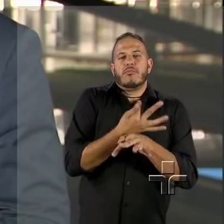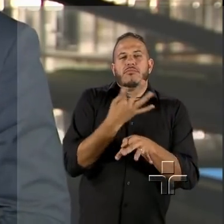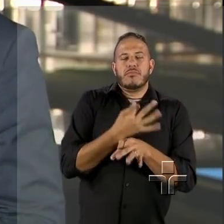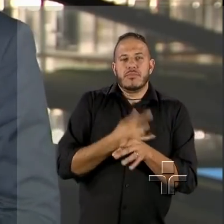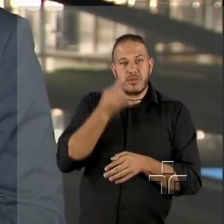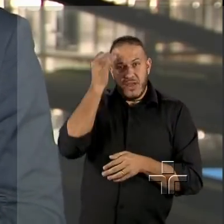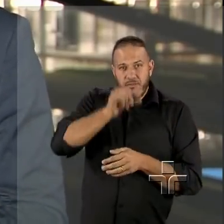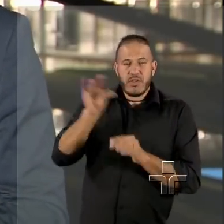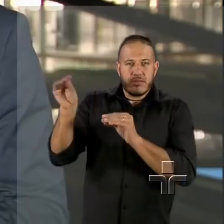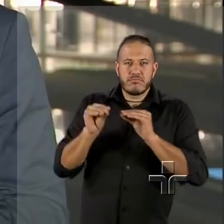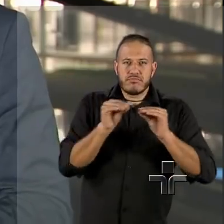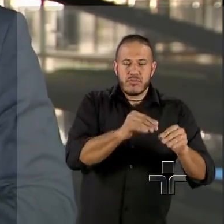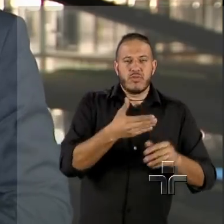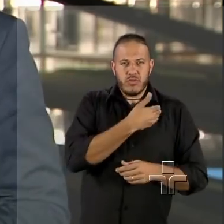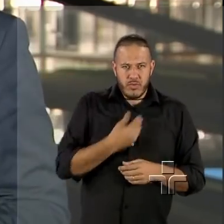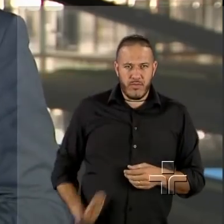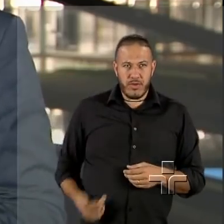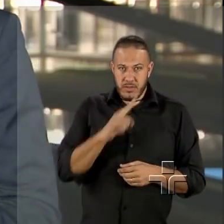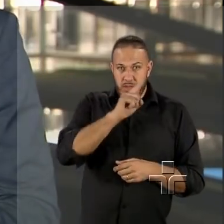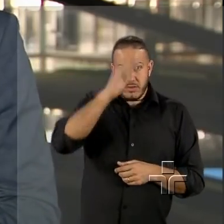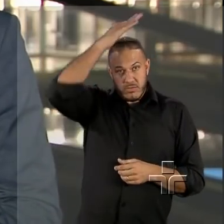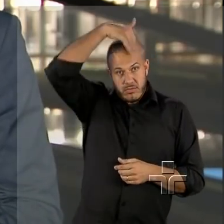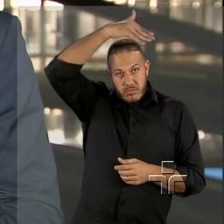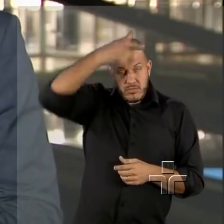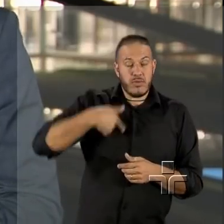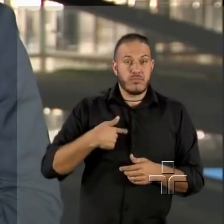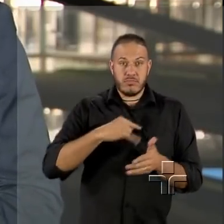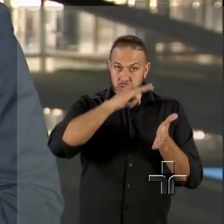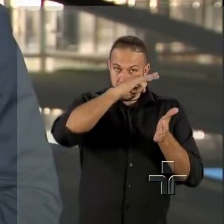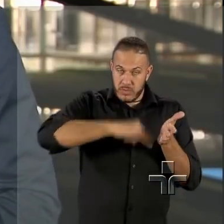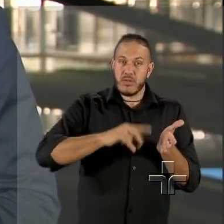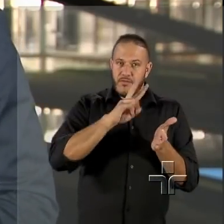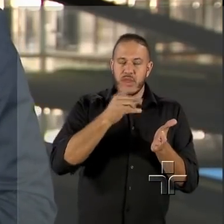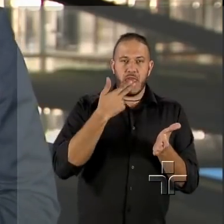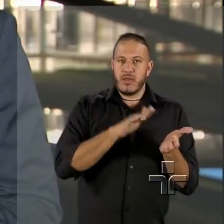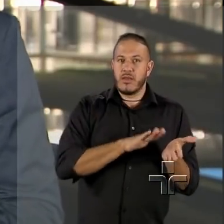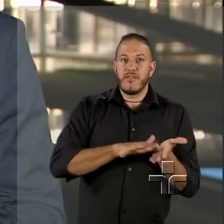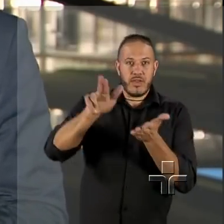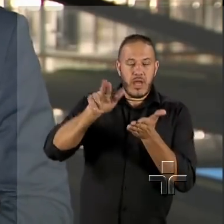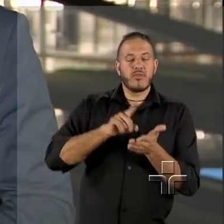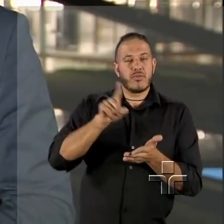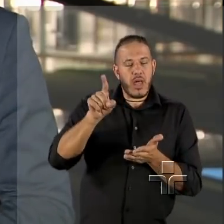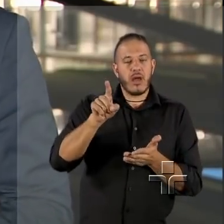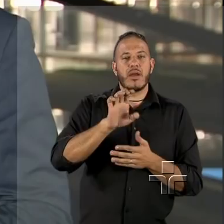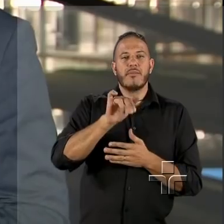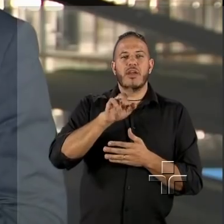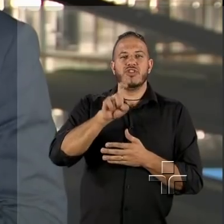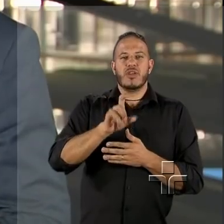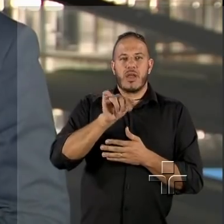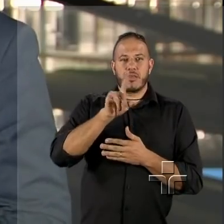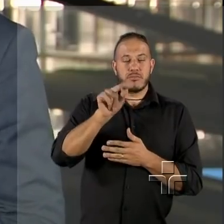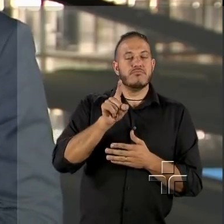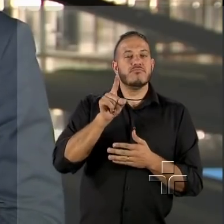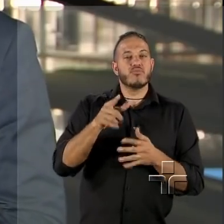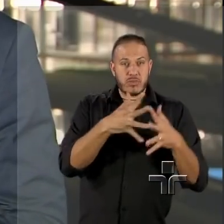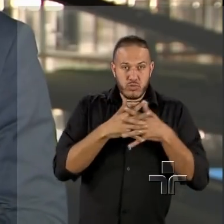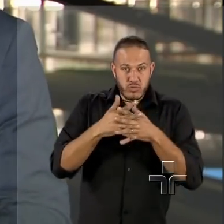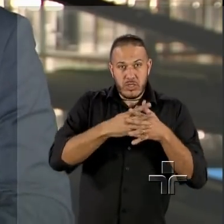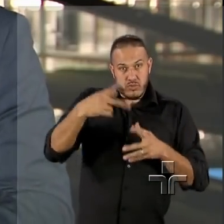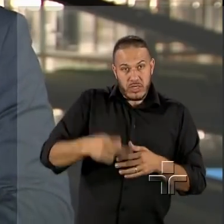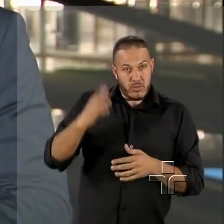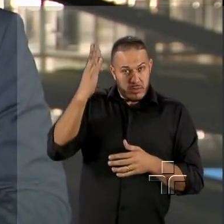todos de acordo que não há como fechar a fronteira, mas também não há como abandonar as necessidades de Boa Vista, de Roraima e de todo o estado.